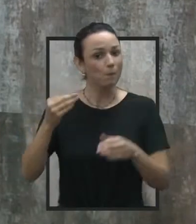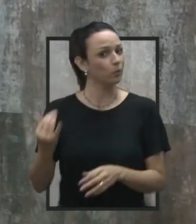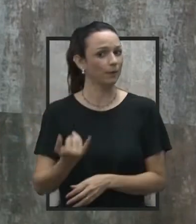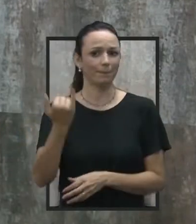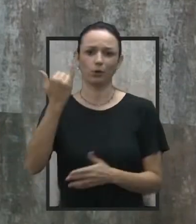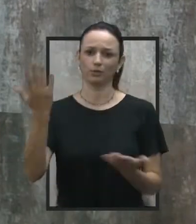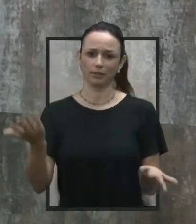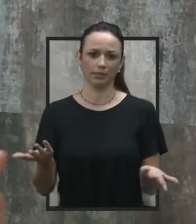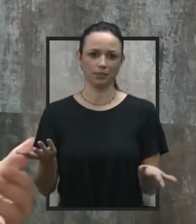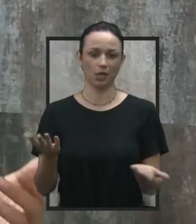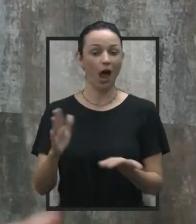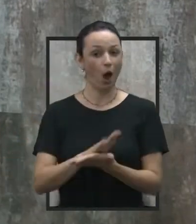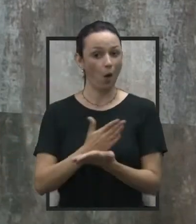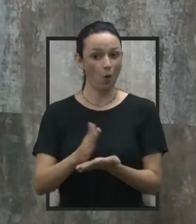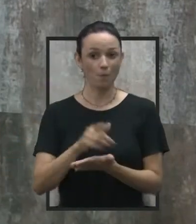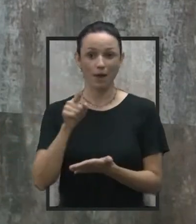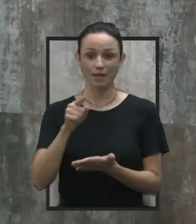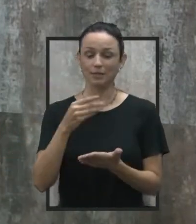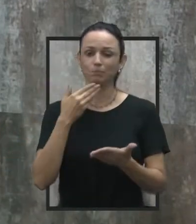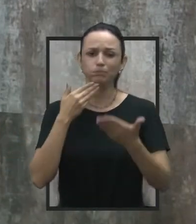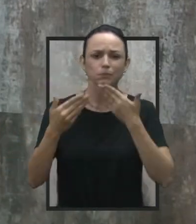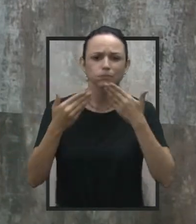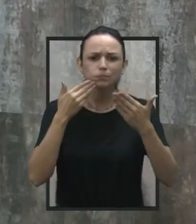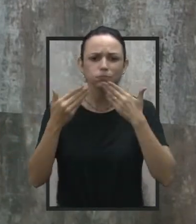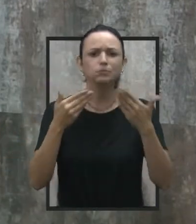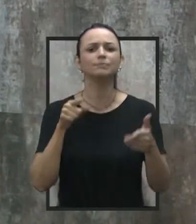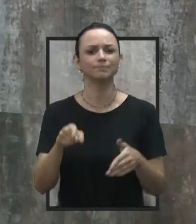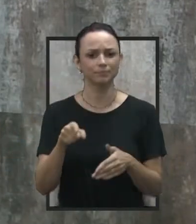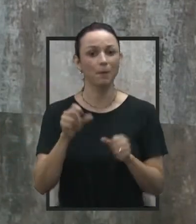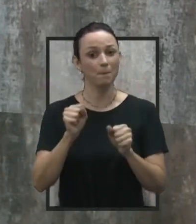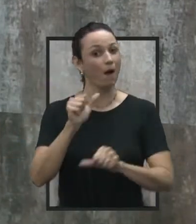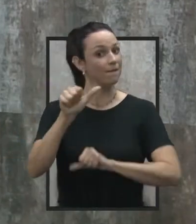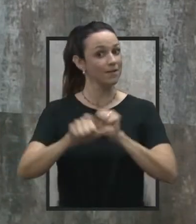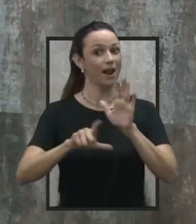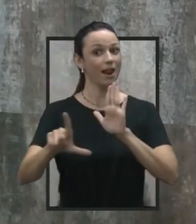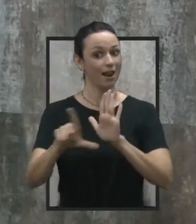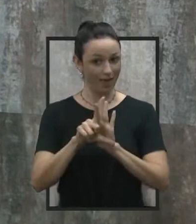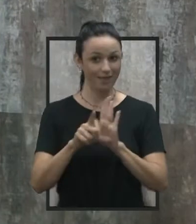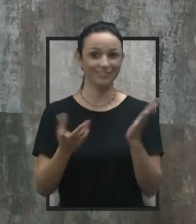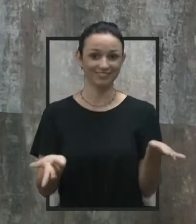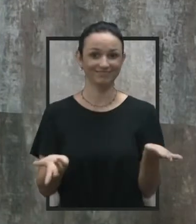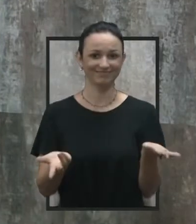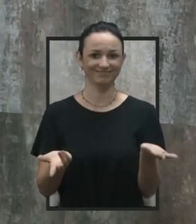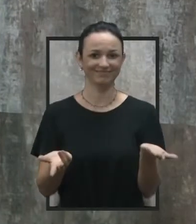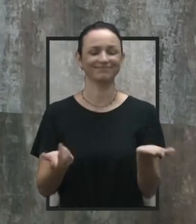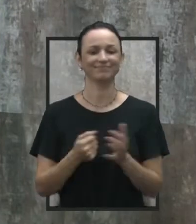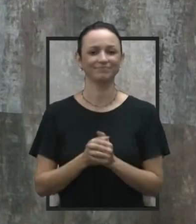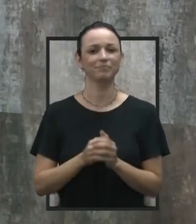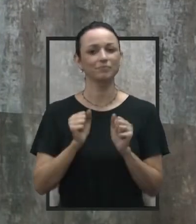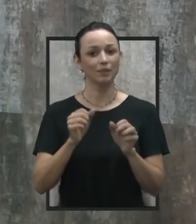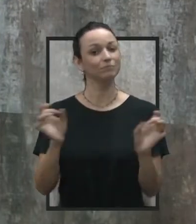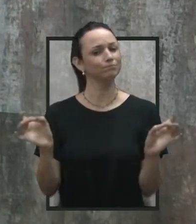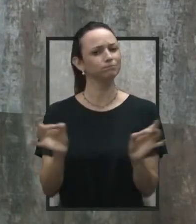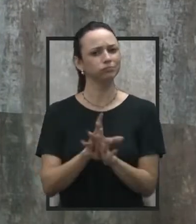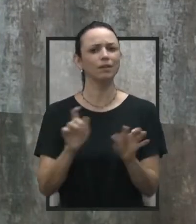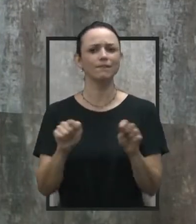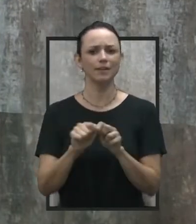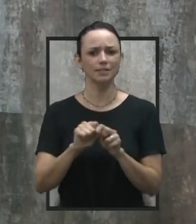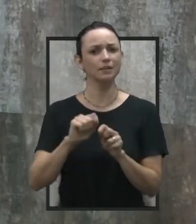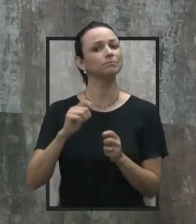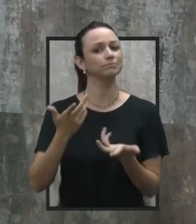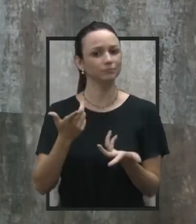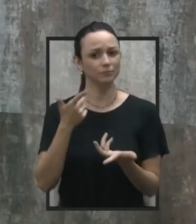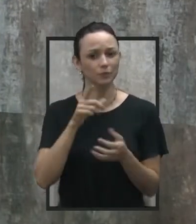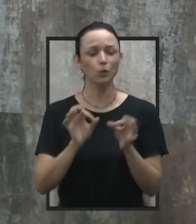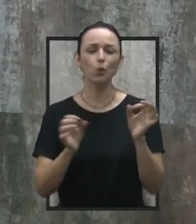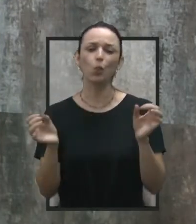é muito importante, porque algumas dessas demandas podem virar lei e aí, consequentemente, serem concretizadas